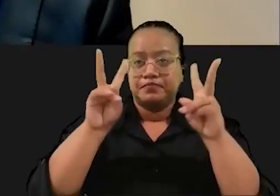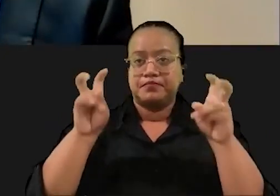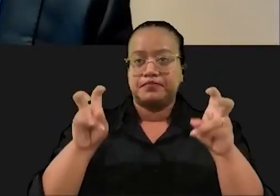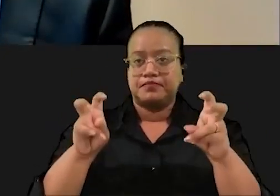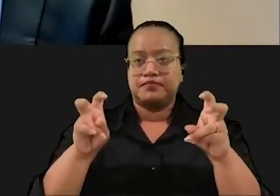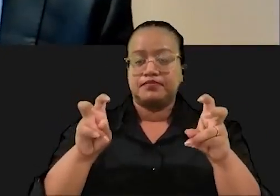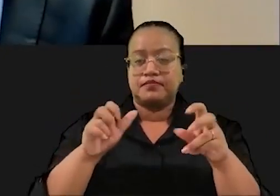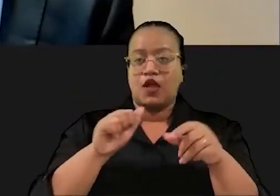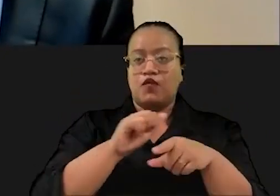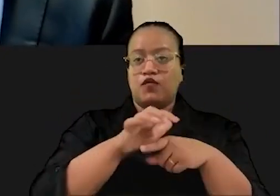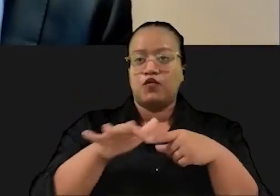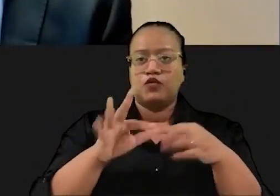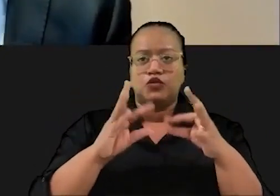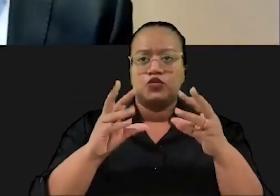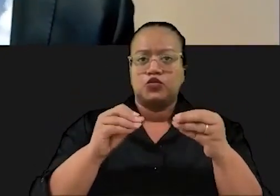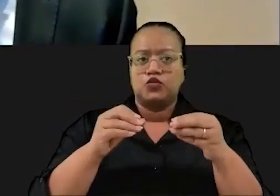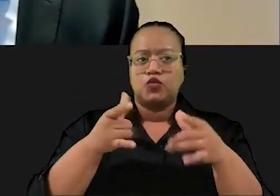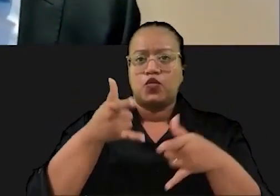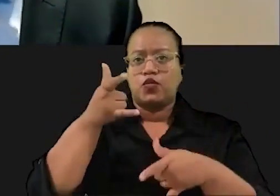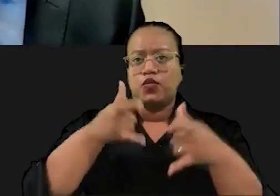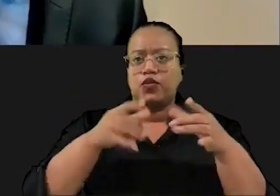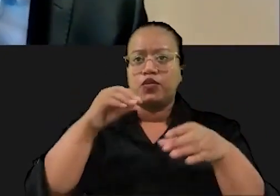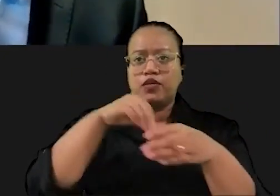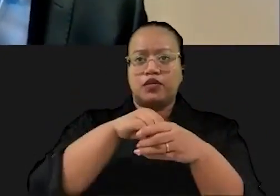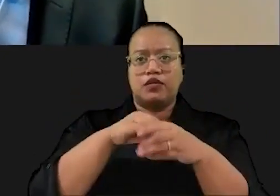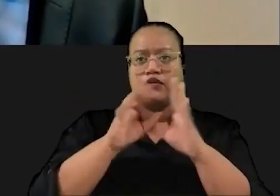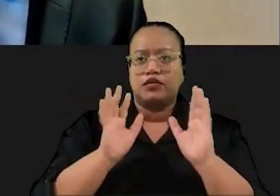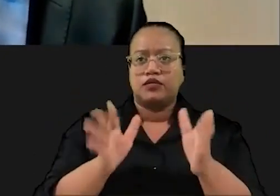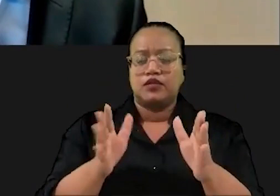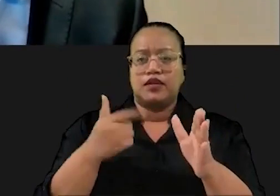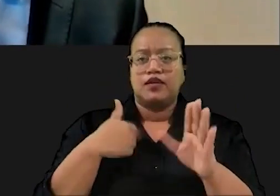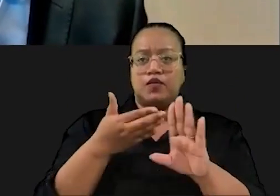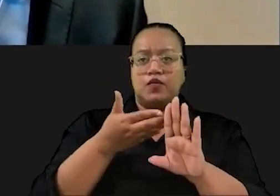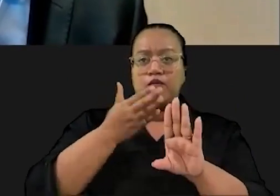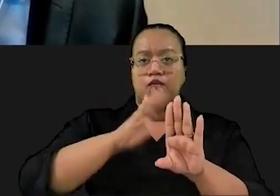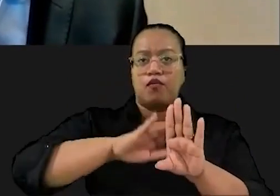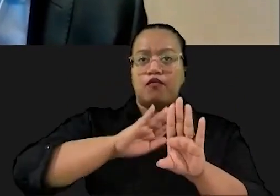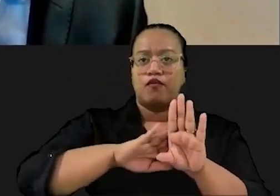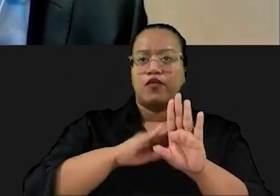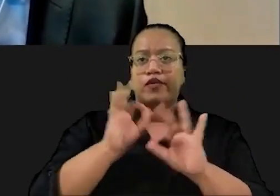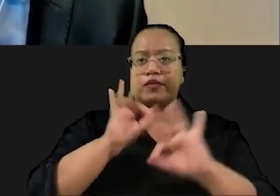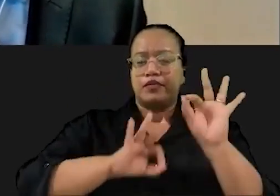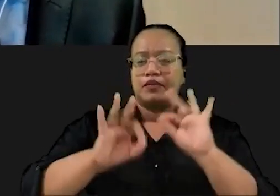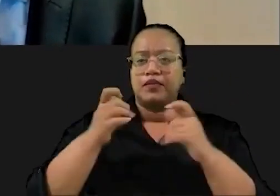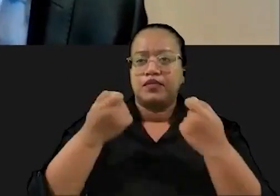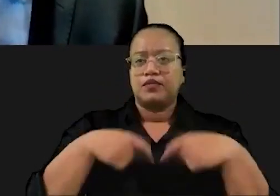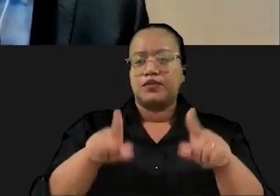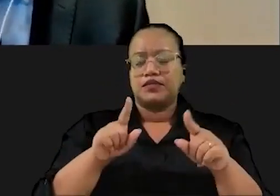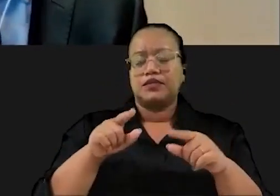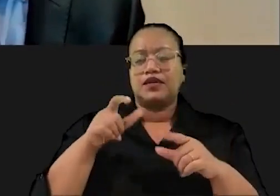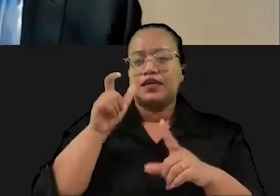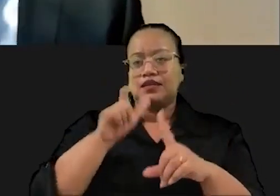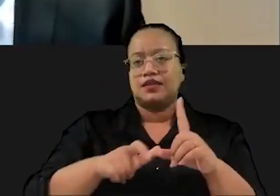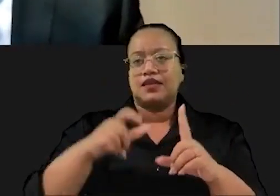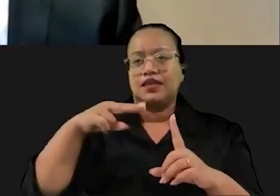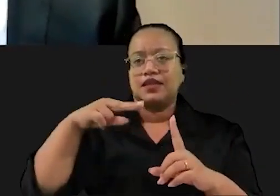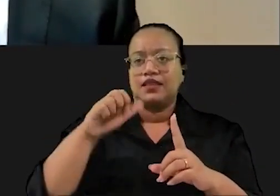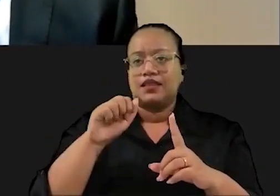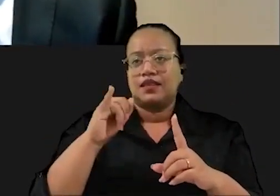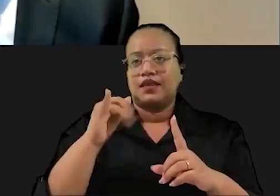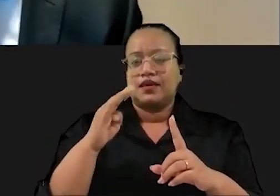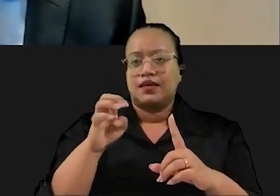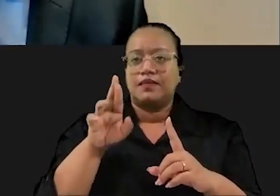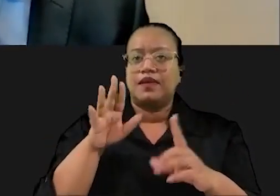preciso automatizar por fora. O Naiber mencionou algumas hipóteses que é necessário automatizar por fora. Pode até ser,